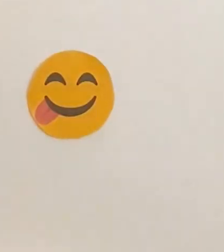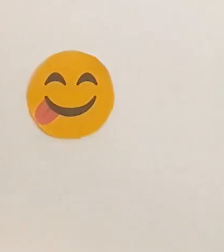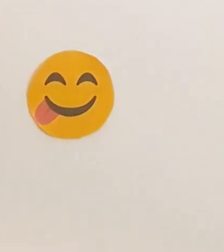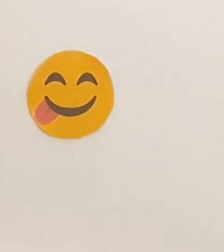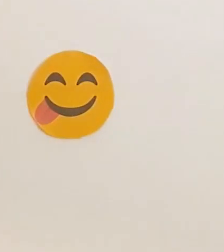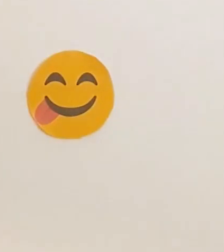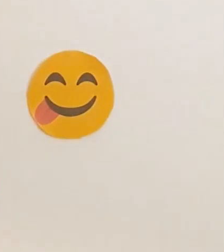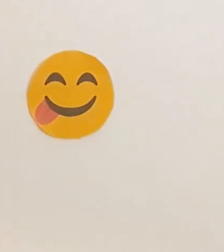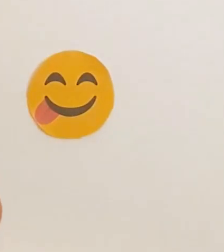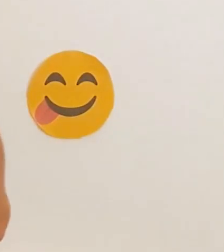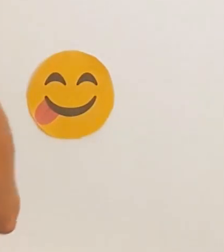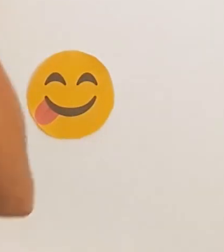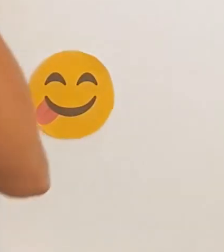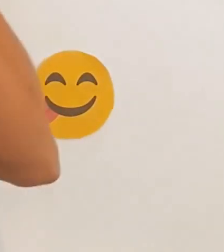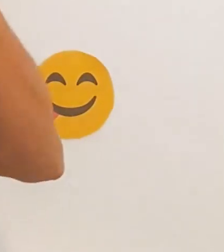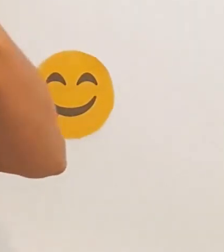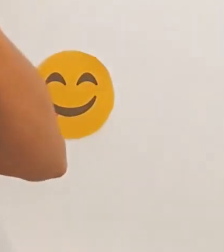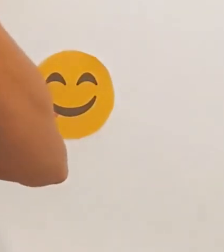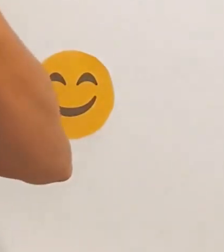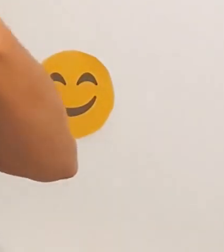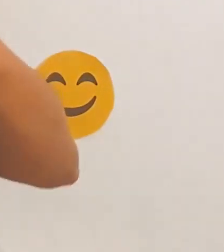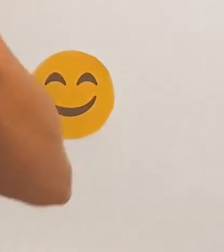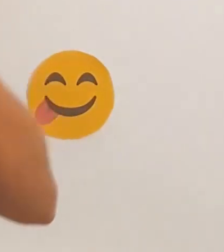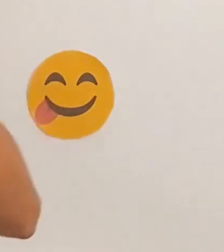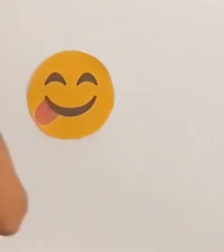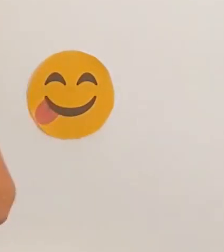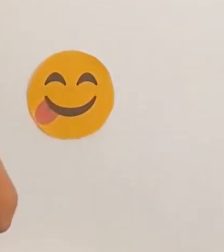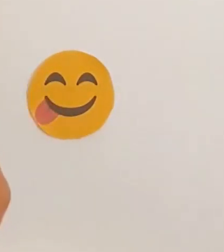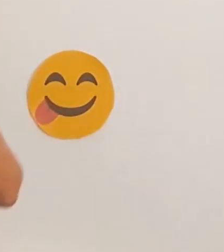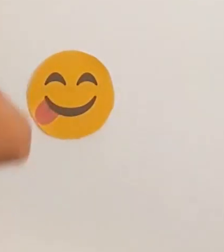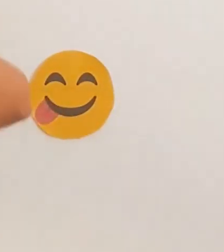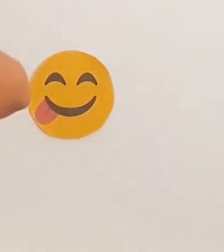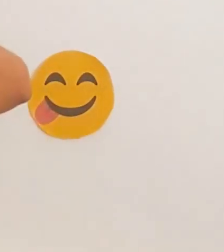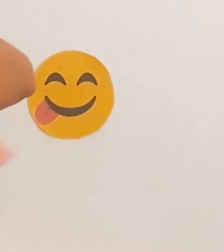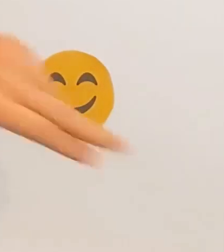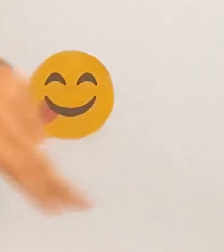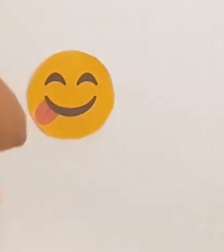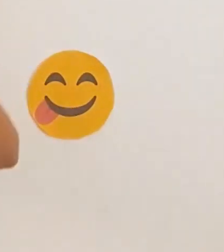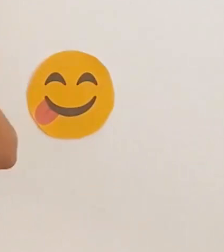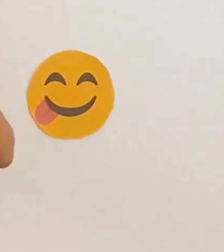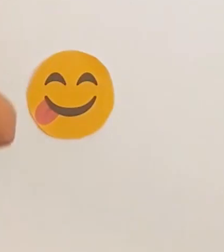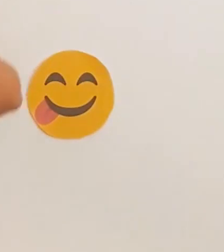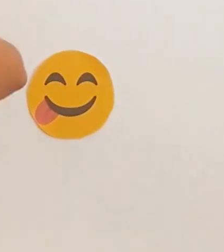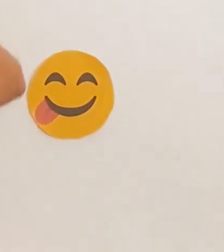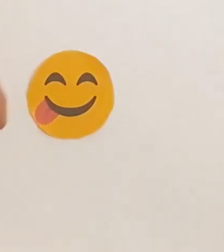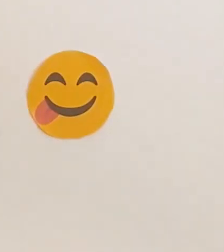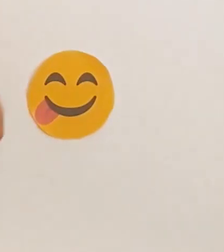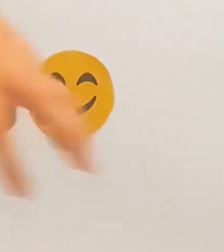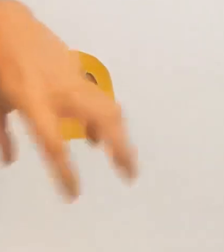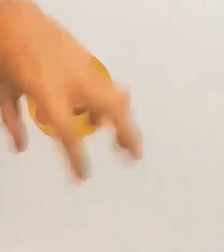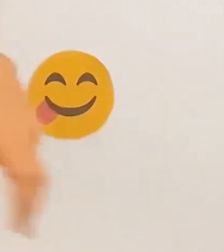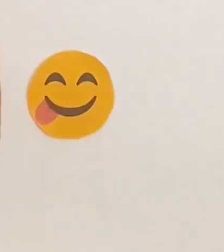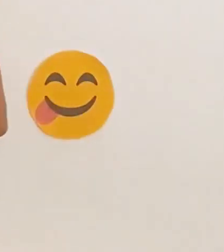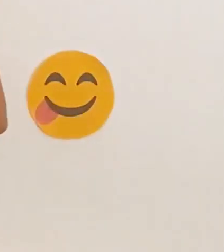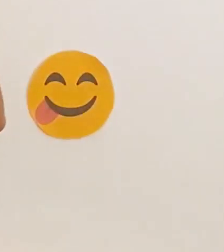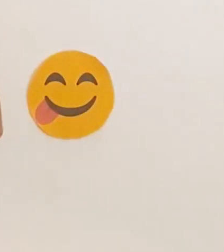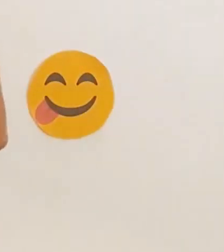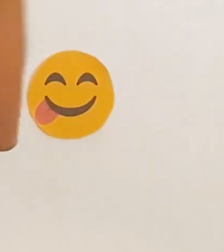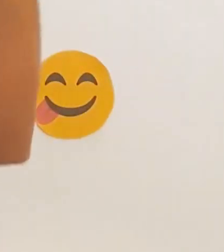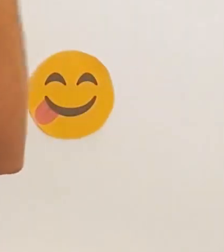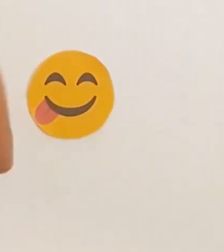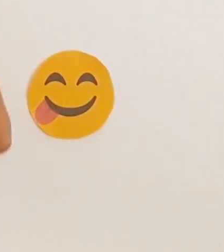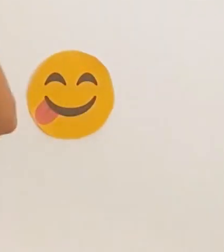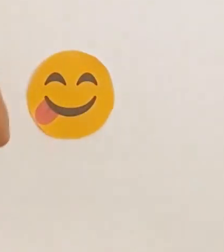Se deu há anos atrás, né, num longo processo, né, de encontro entre os